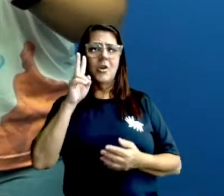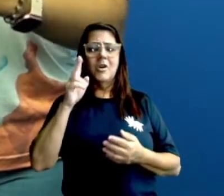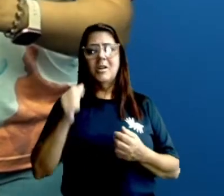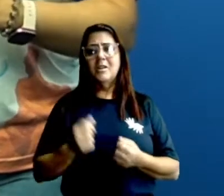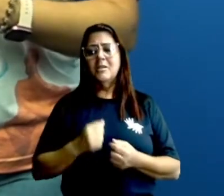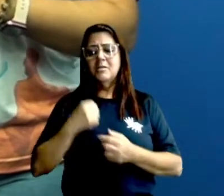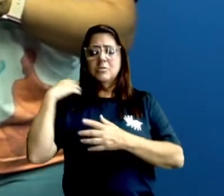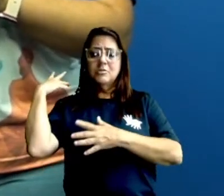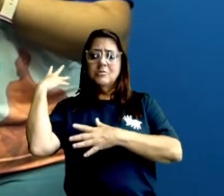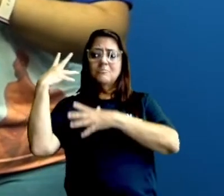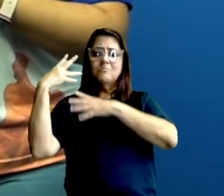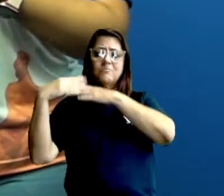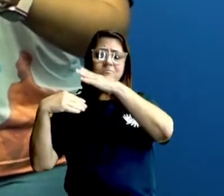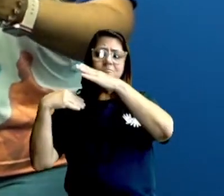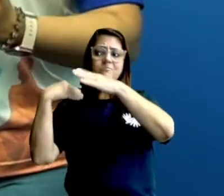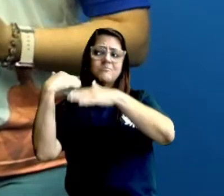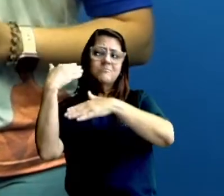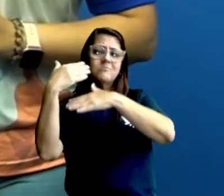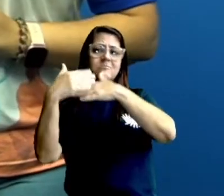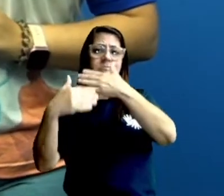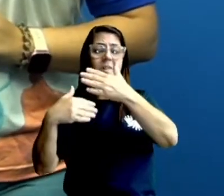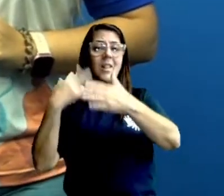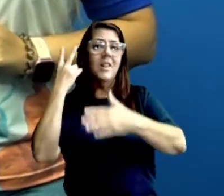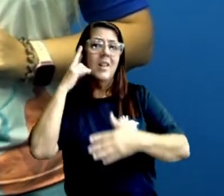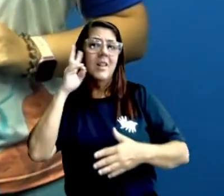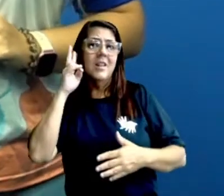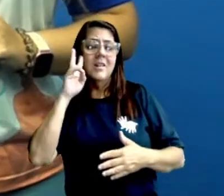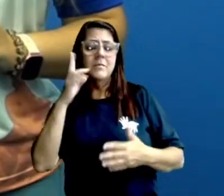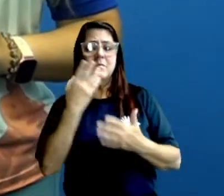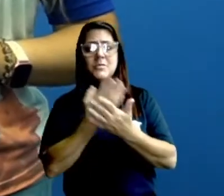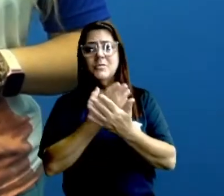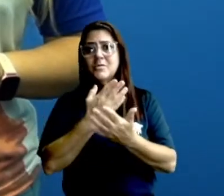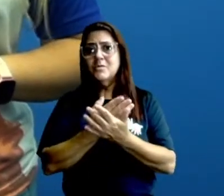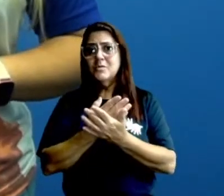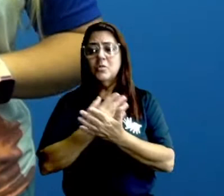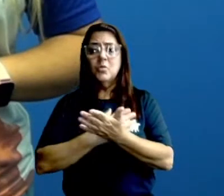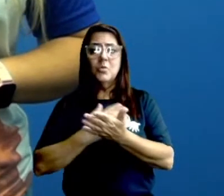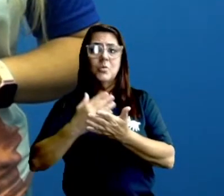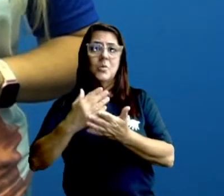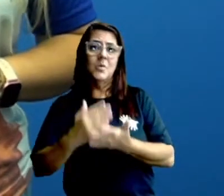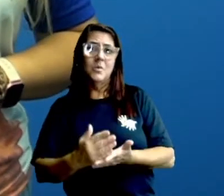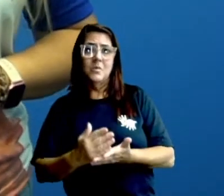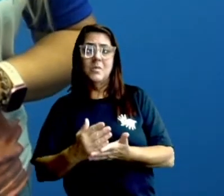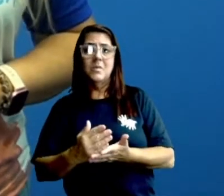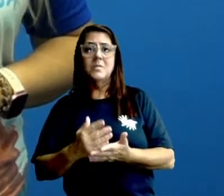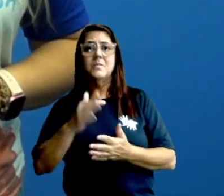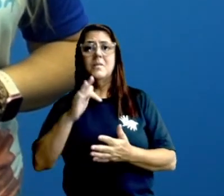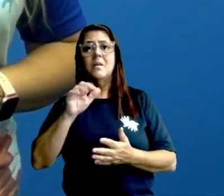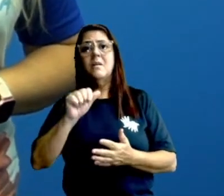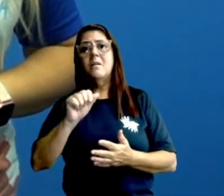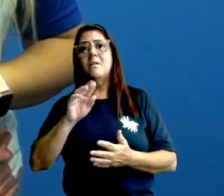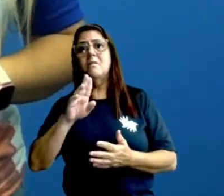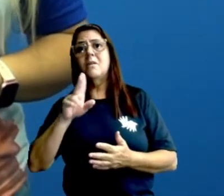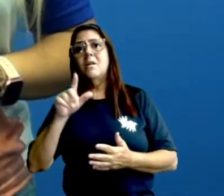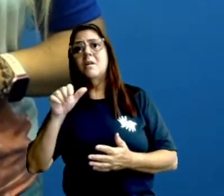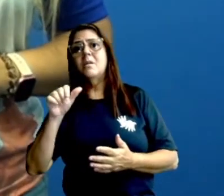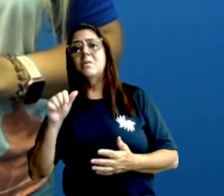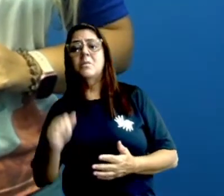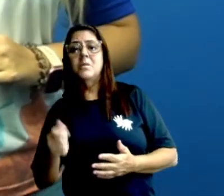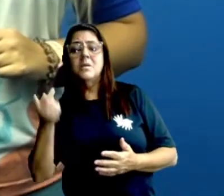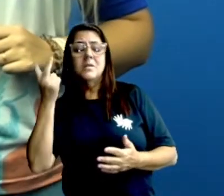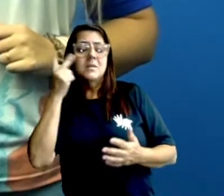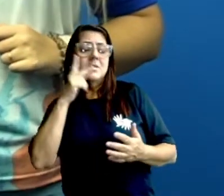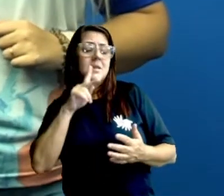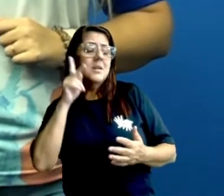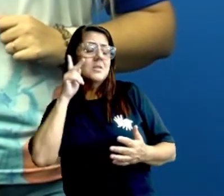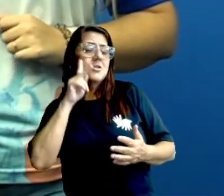de geração em geração. A gente lembra que a gente estudou que, a princípio, as fábulas eram orais. Eram